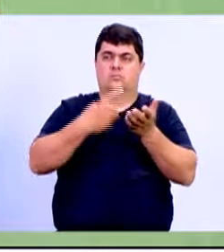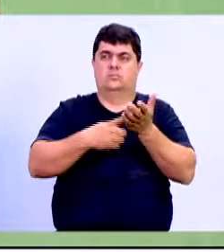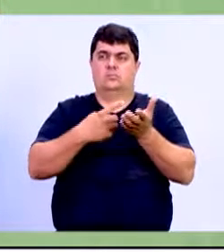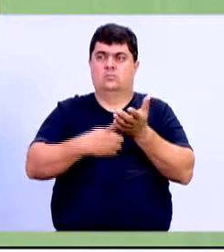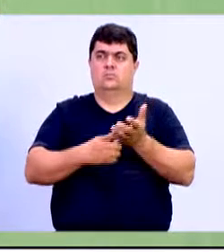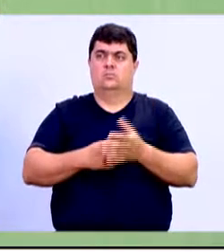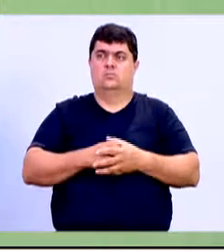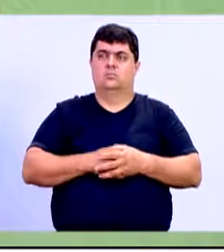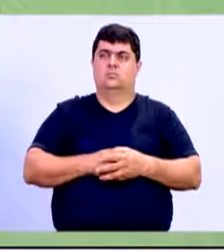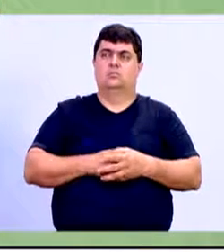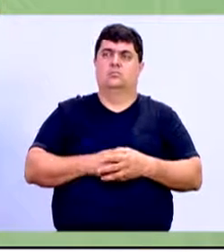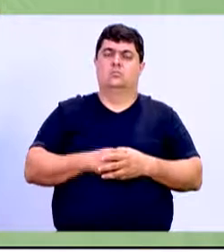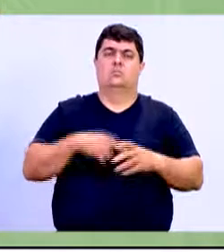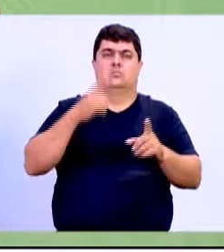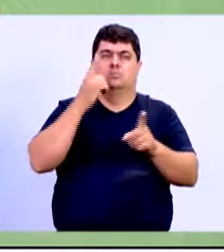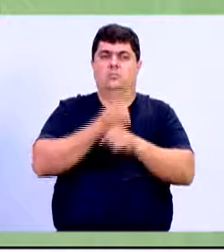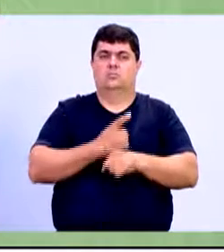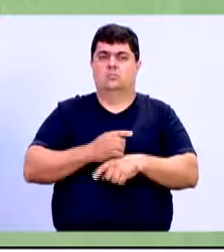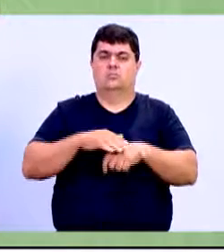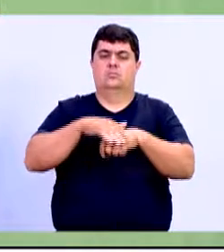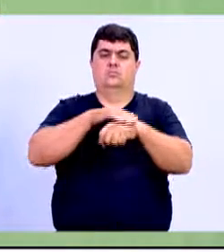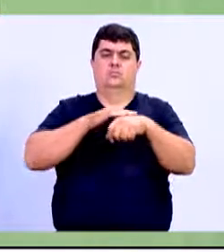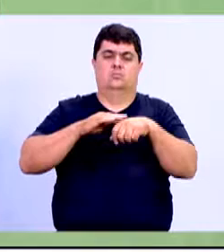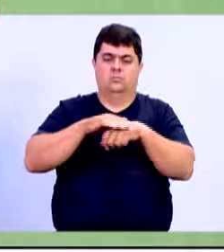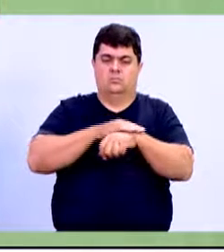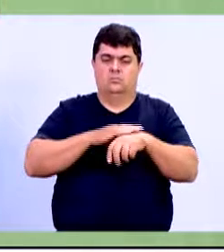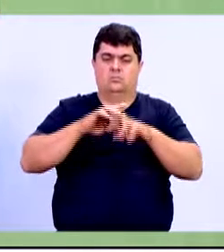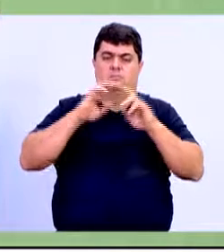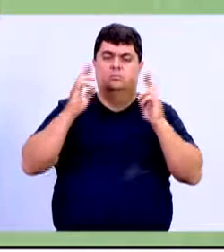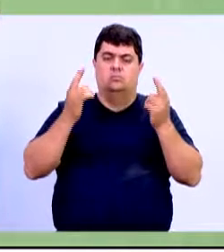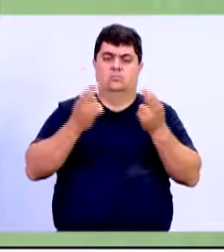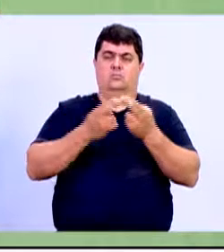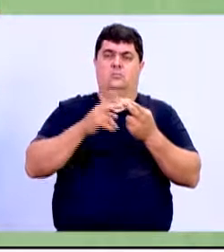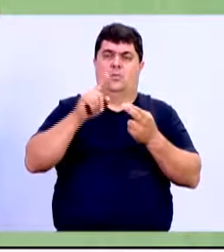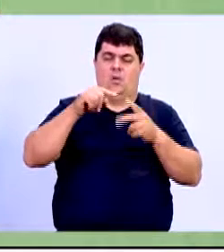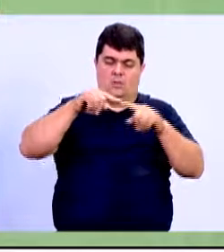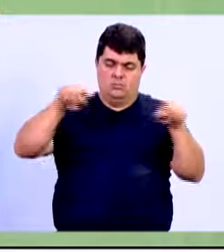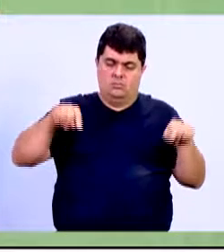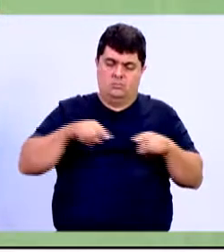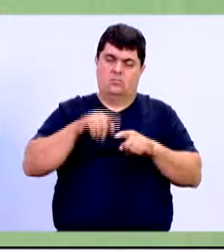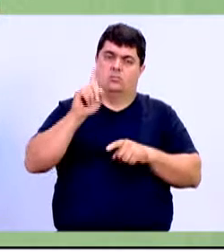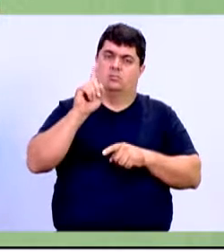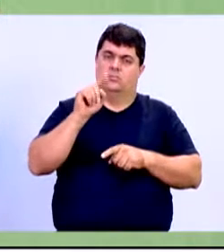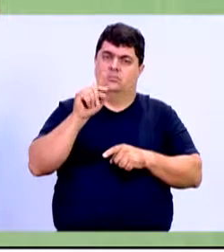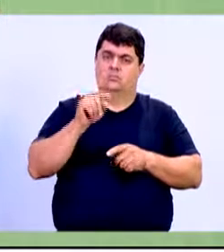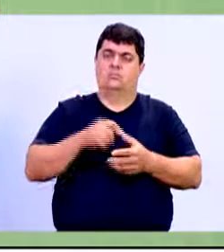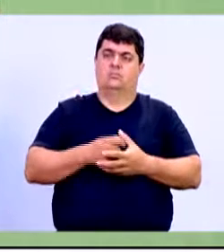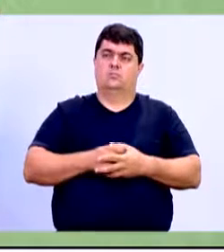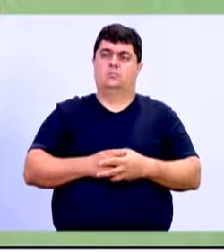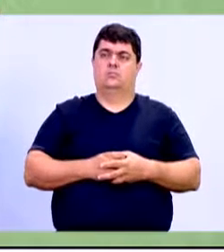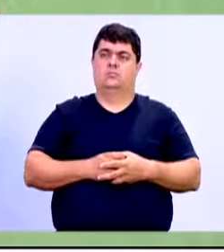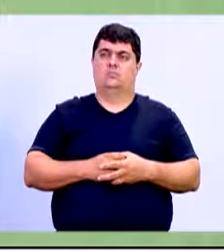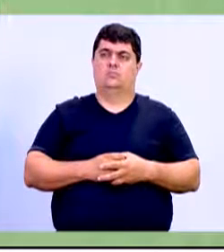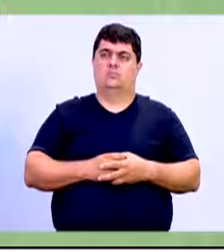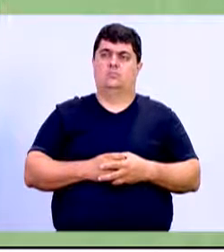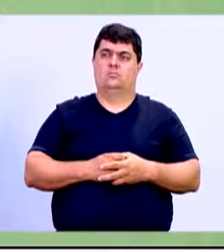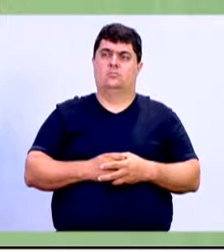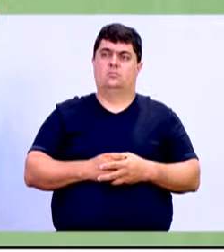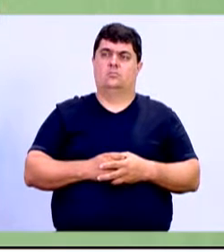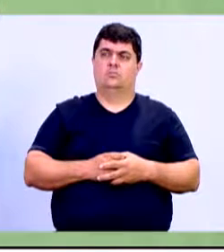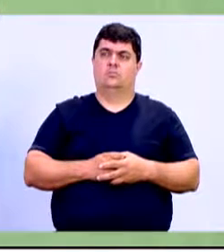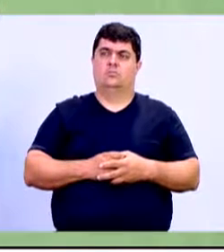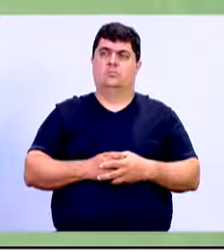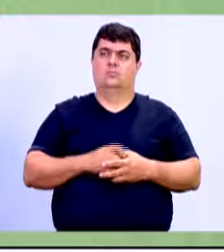vamos dizer assim, os encontros, as conversas, as reuniões são realizadas nesse ambiente aqui. Tá? Então essa televisão